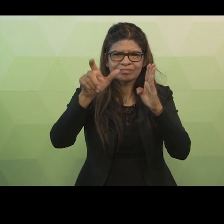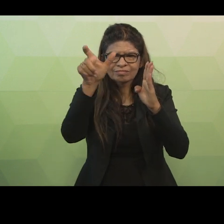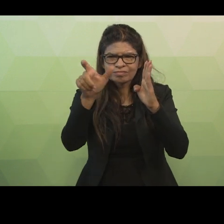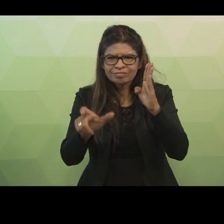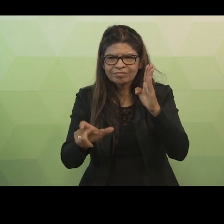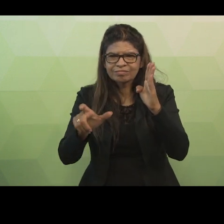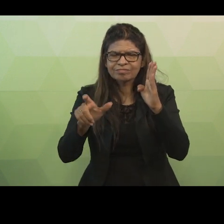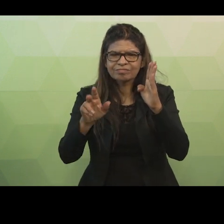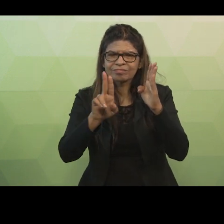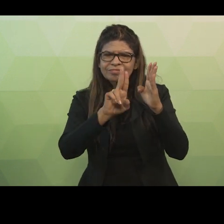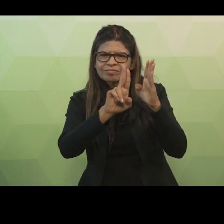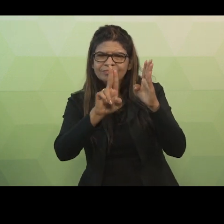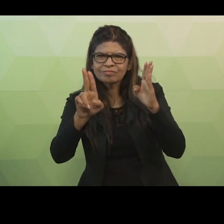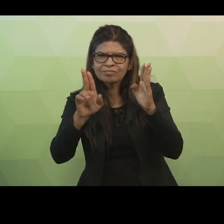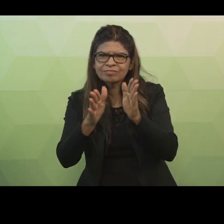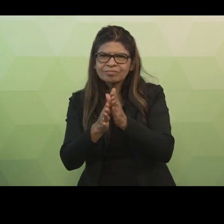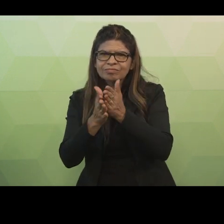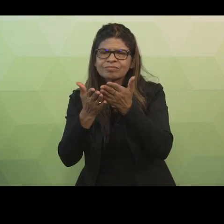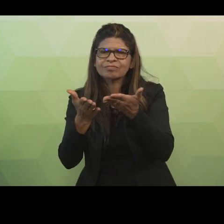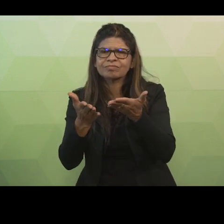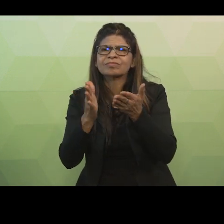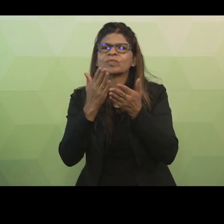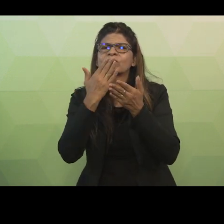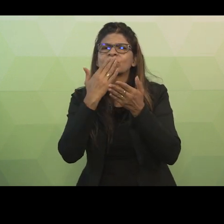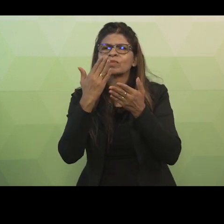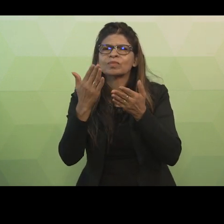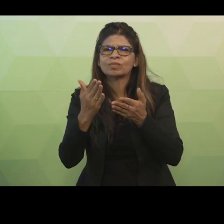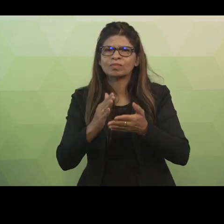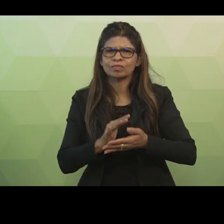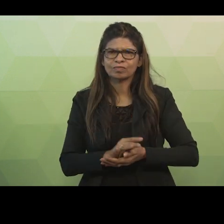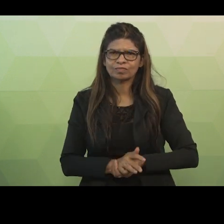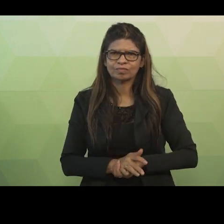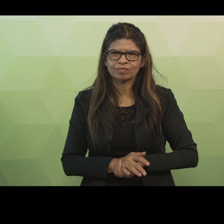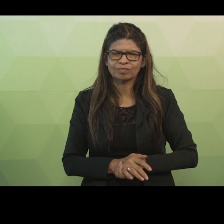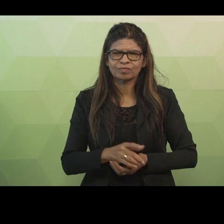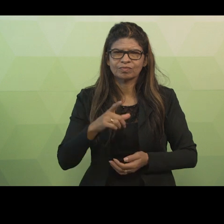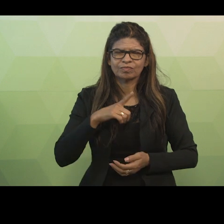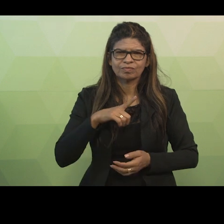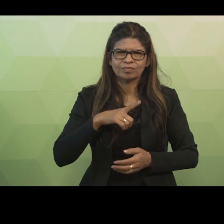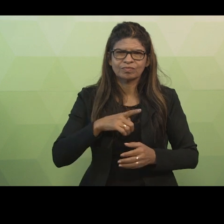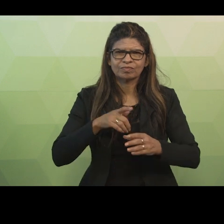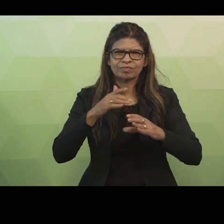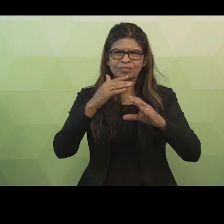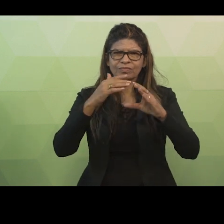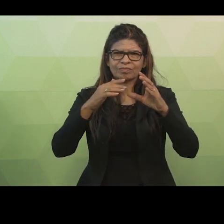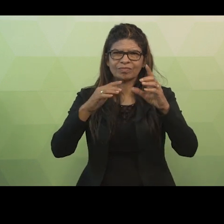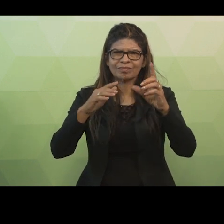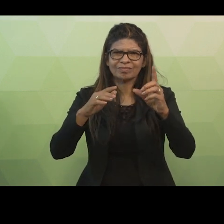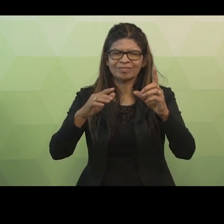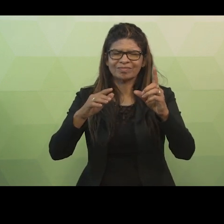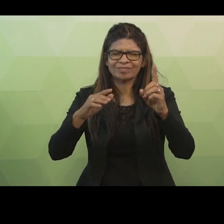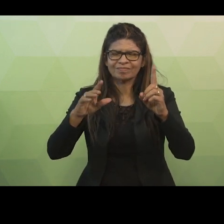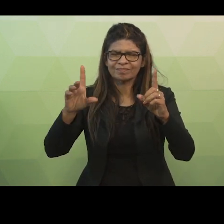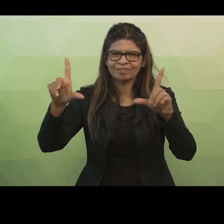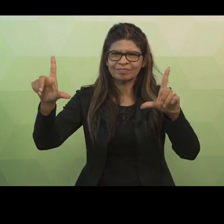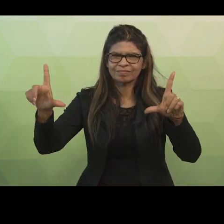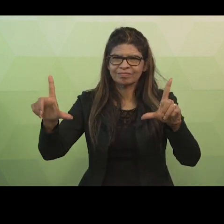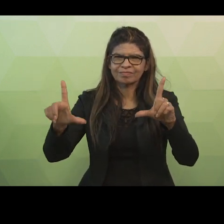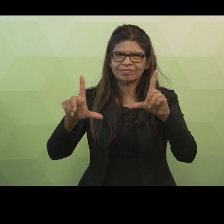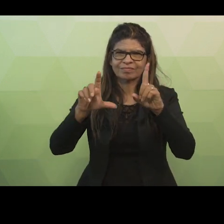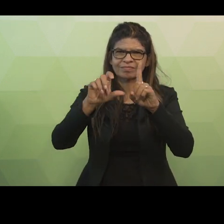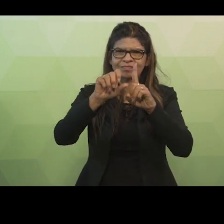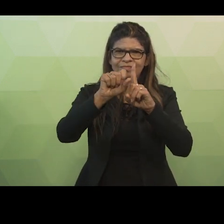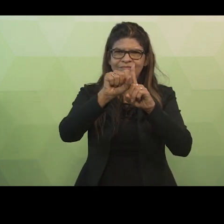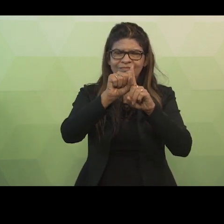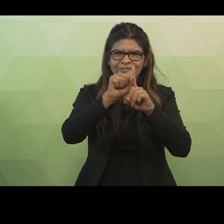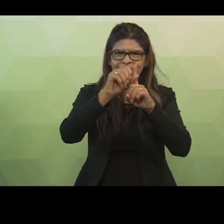livro desejado. Reparem que para isso é enviada uma mensagem síncrona do usuário para a interface do